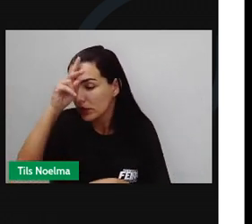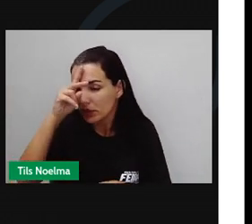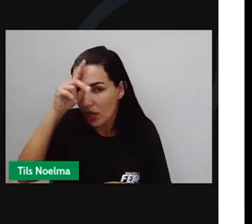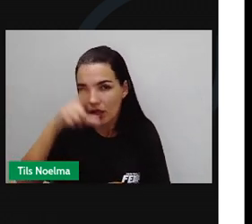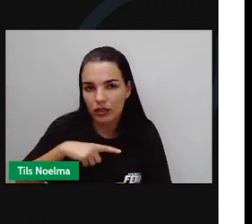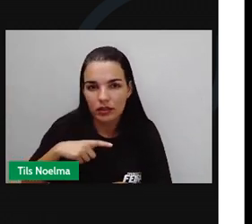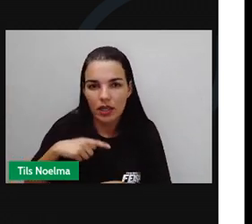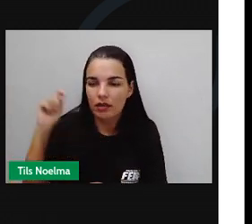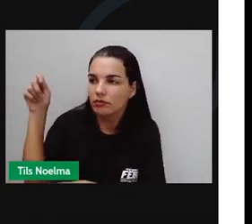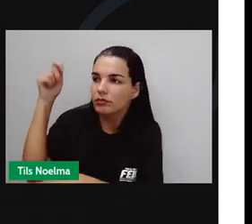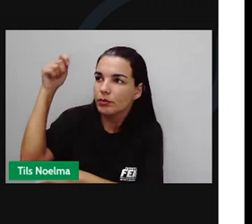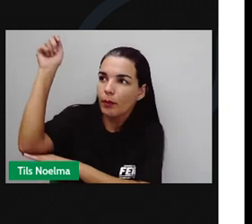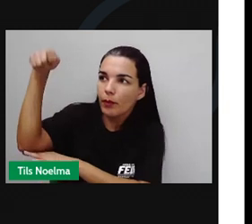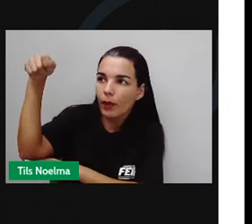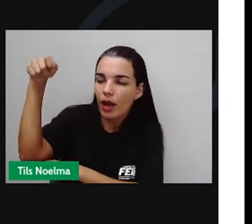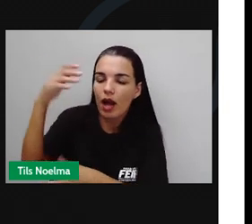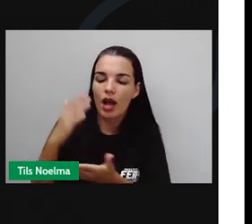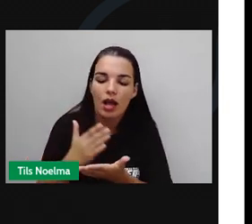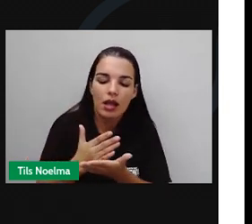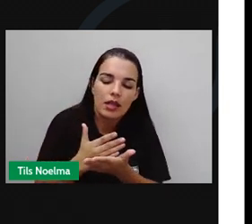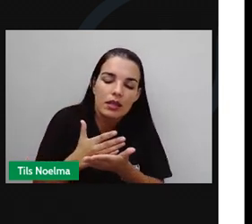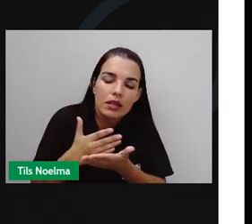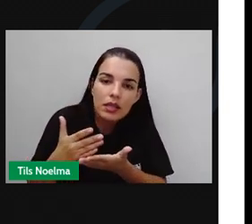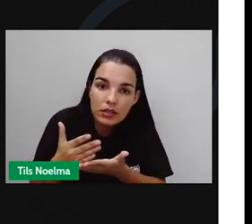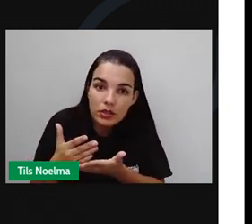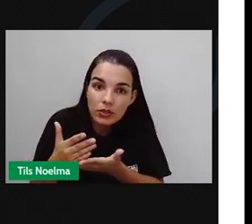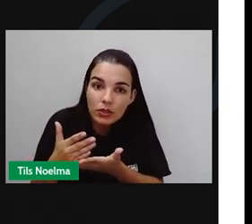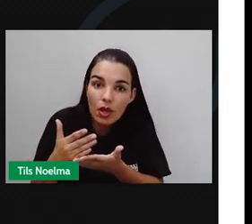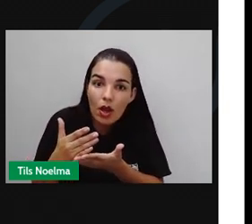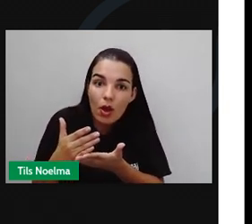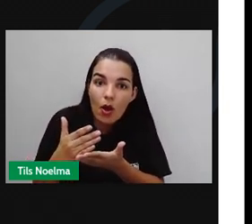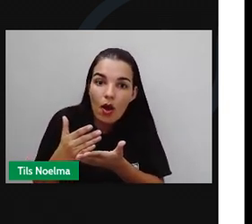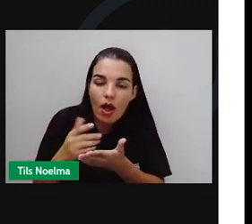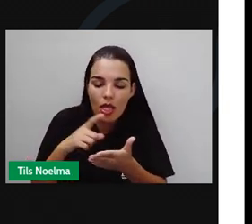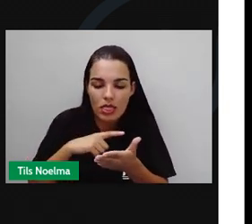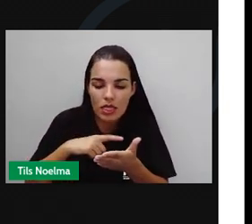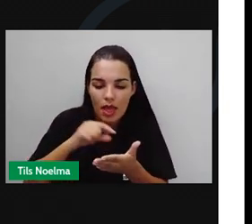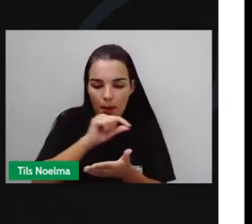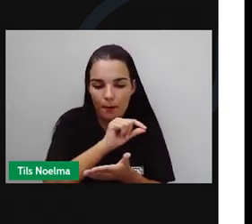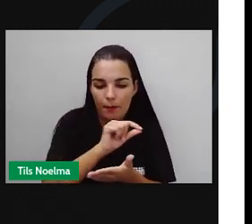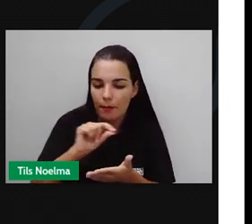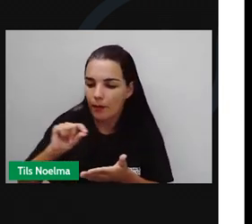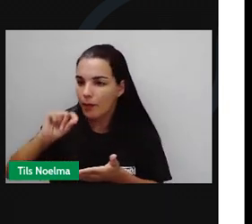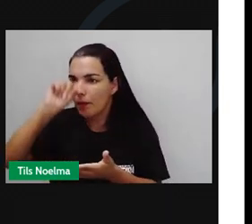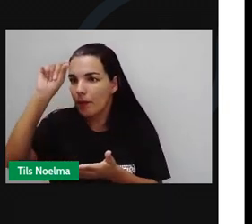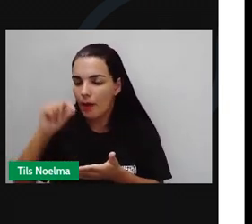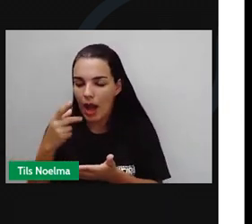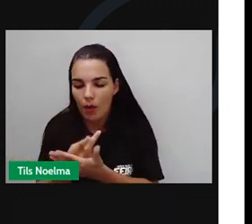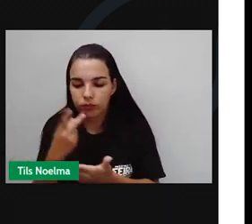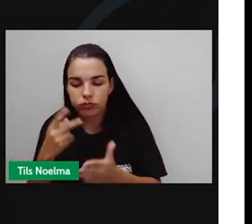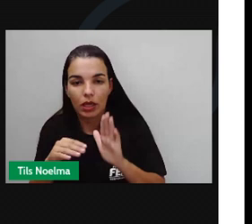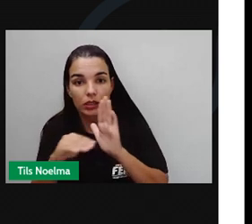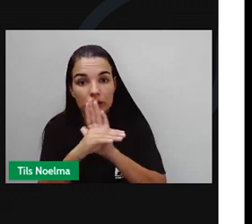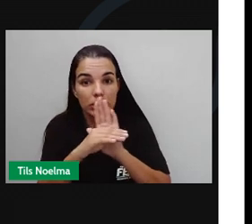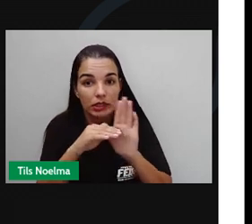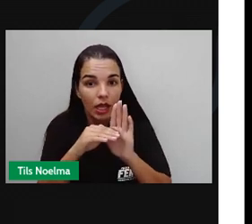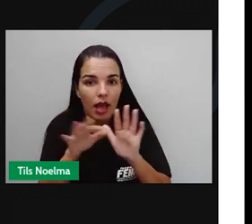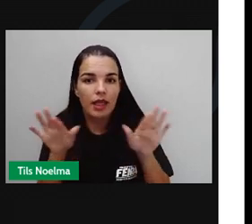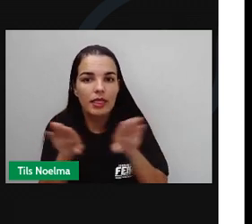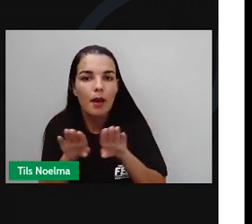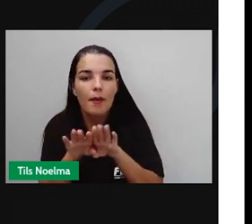fadas possuem um início, uma trajetória de acontecimentos e um